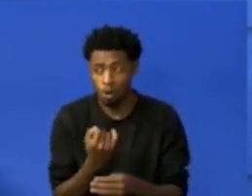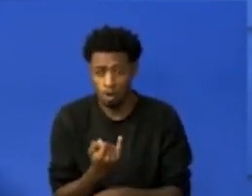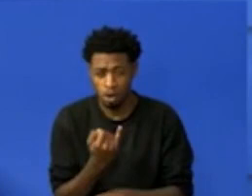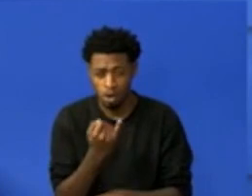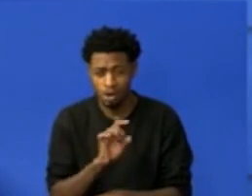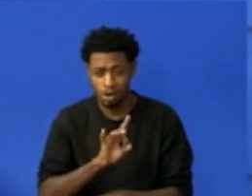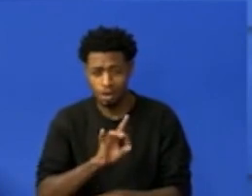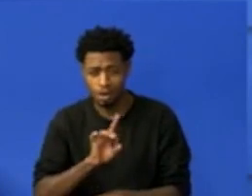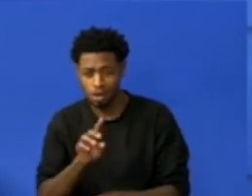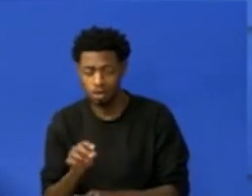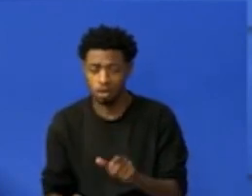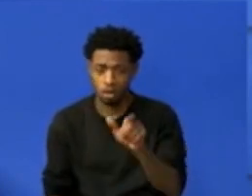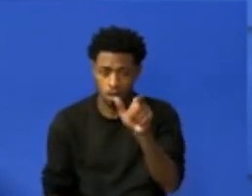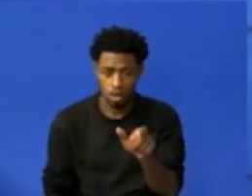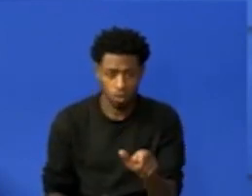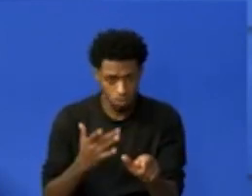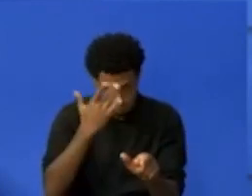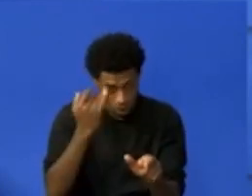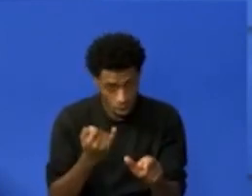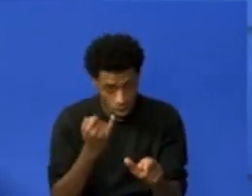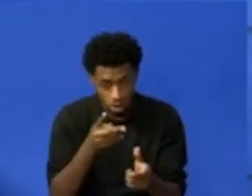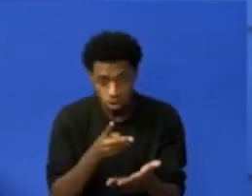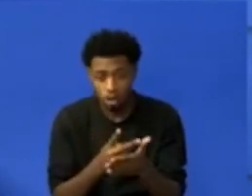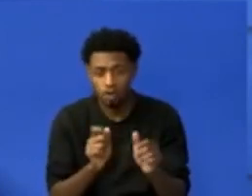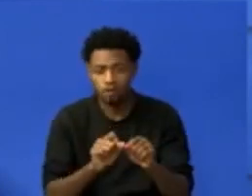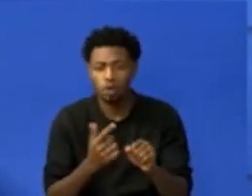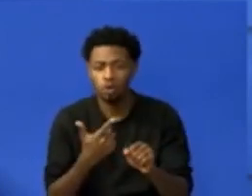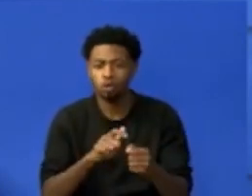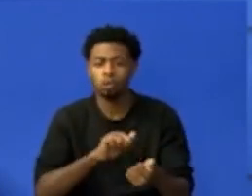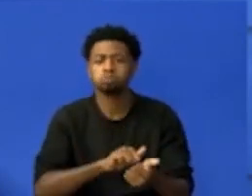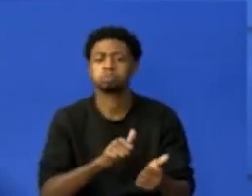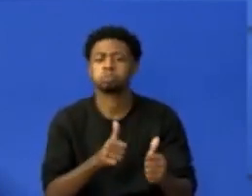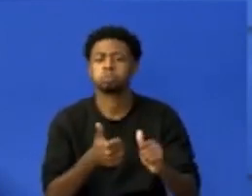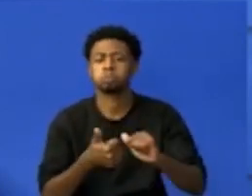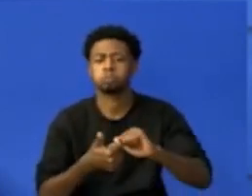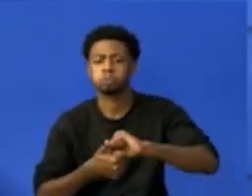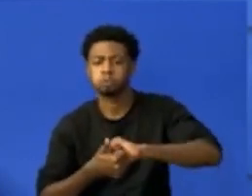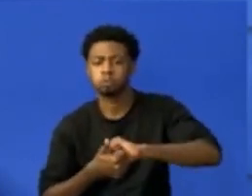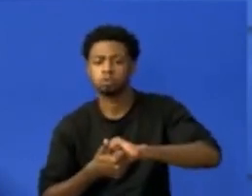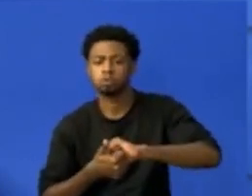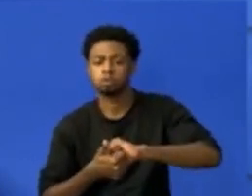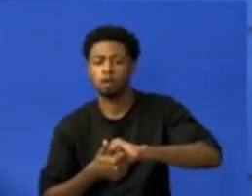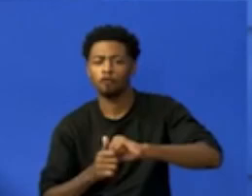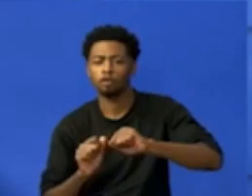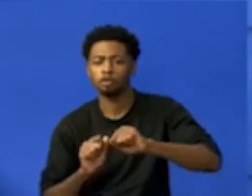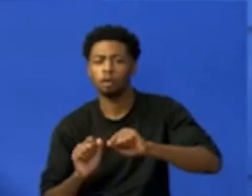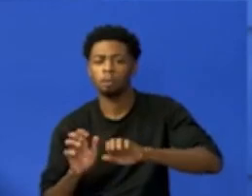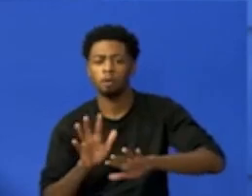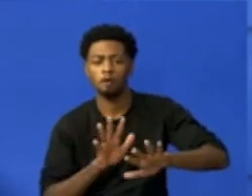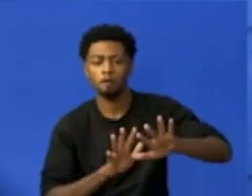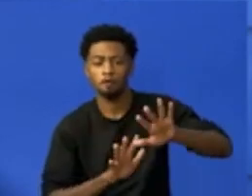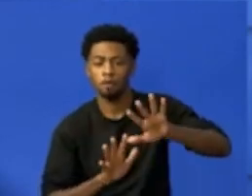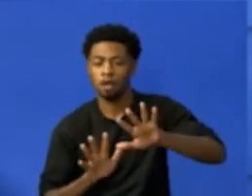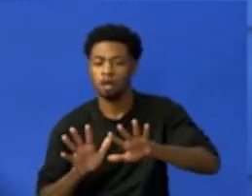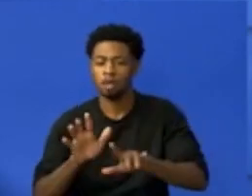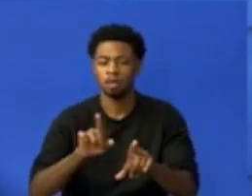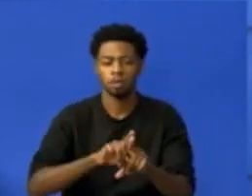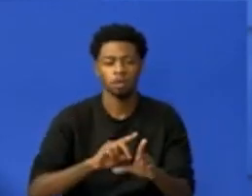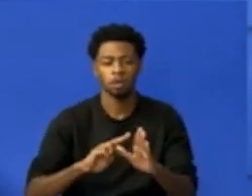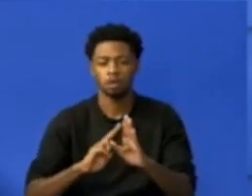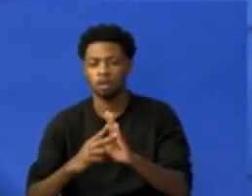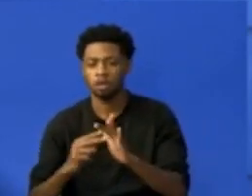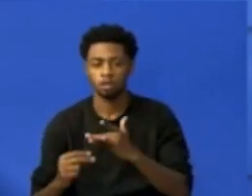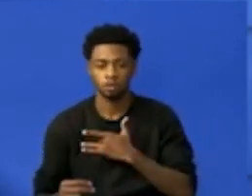para cada indivíduo, mas que é muito importante, é a flexibilidade, que não é só para realizar um movimento, mas está diretamente relacionado